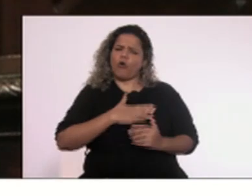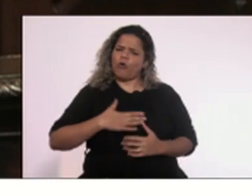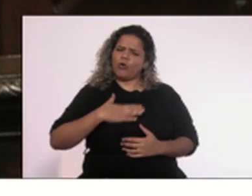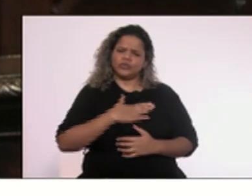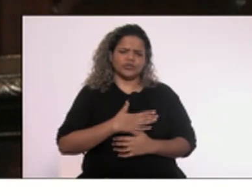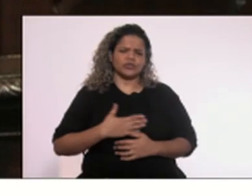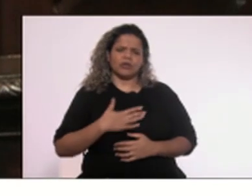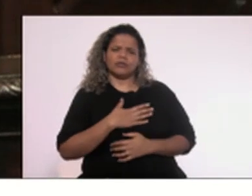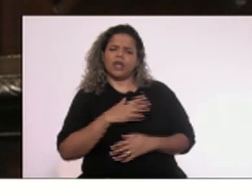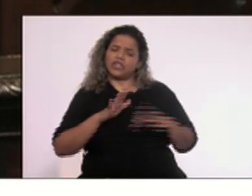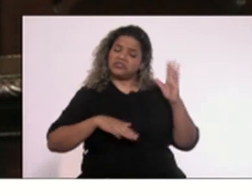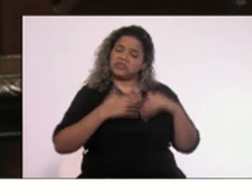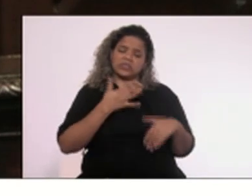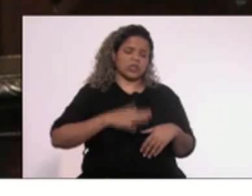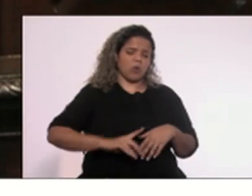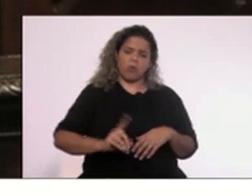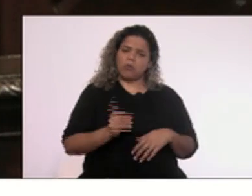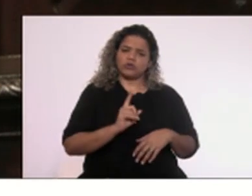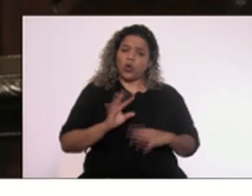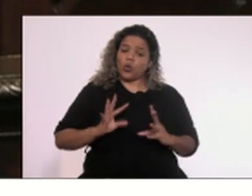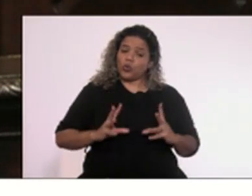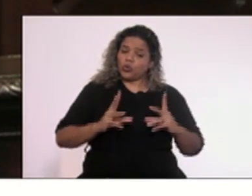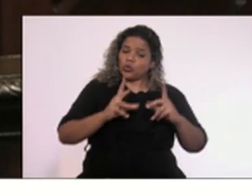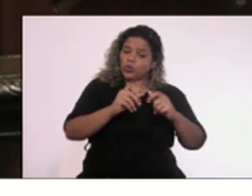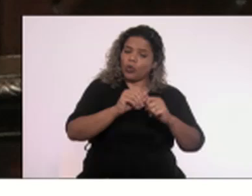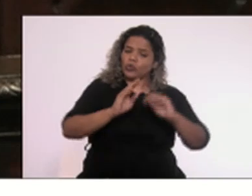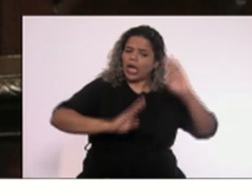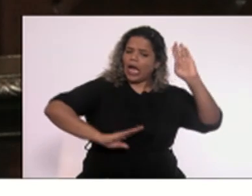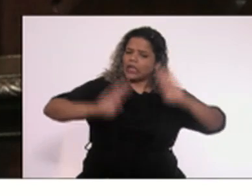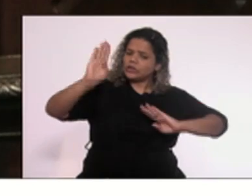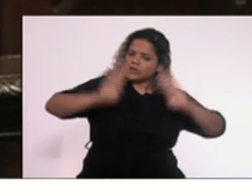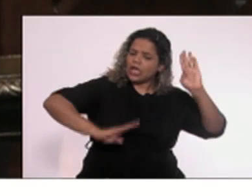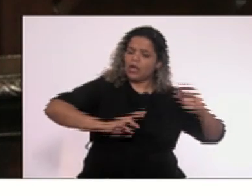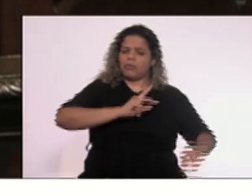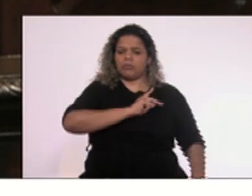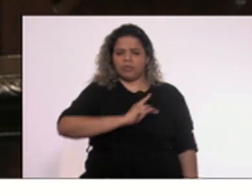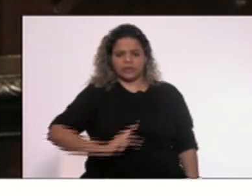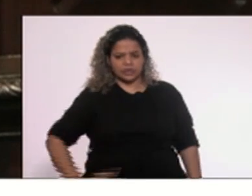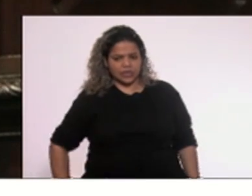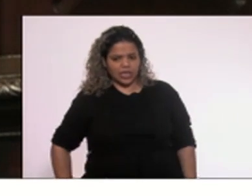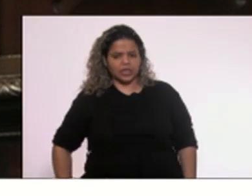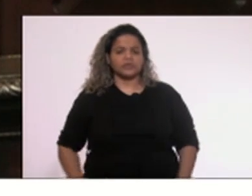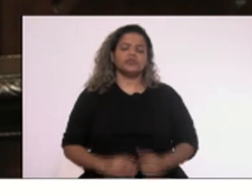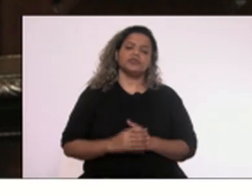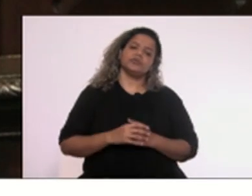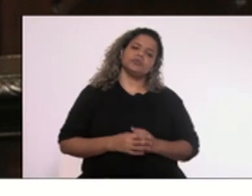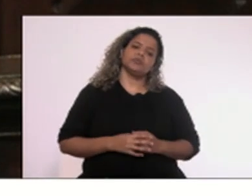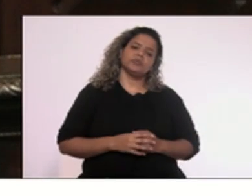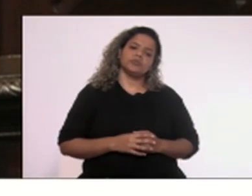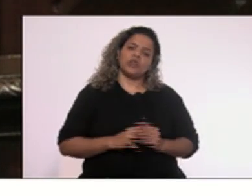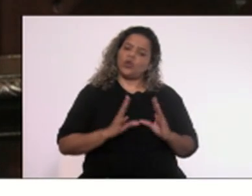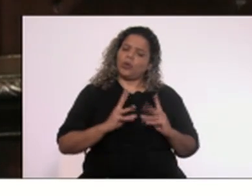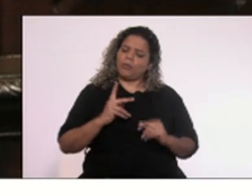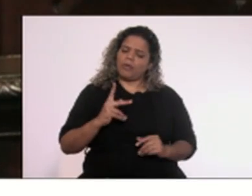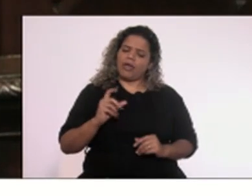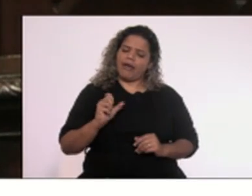gostando ou não, de todos os candidatos à presidência da República que